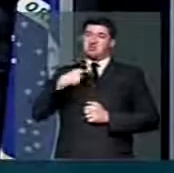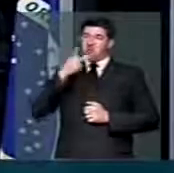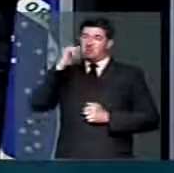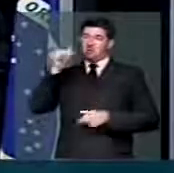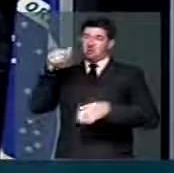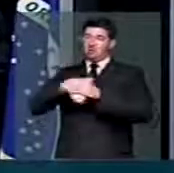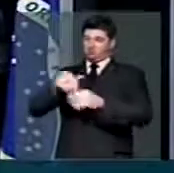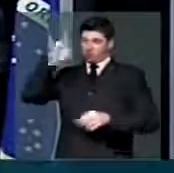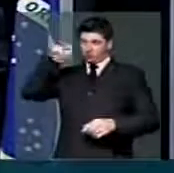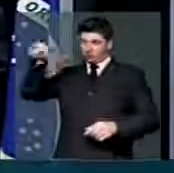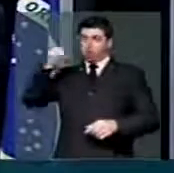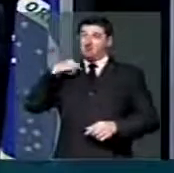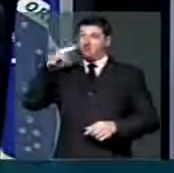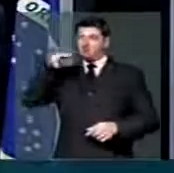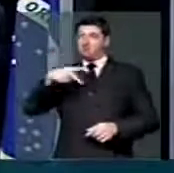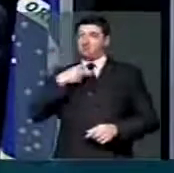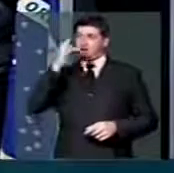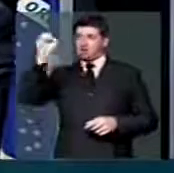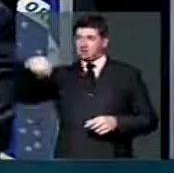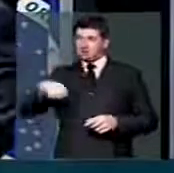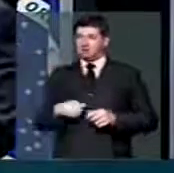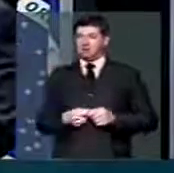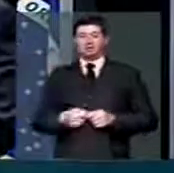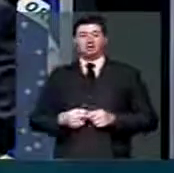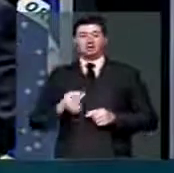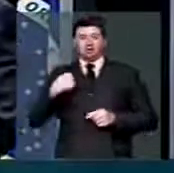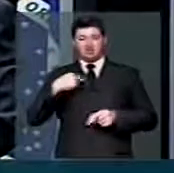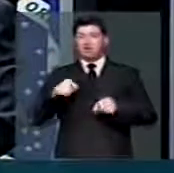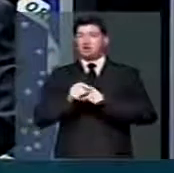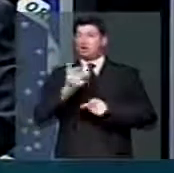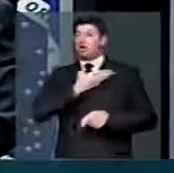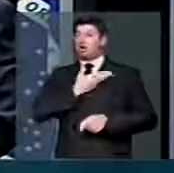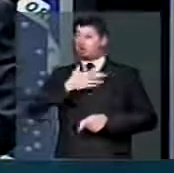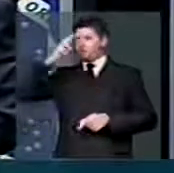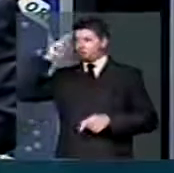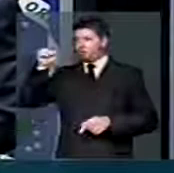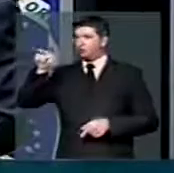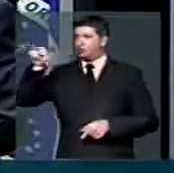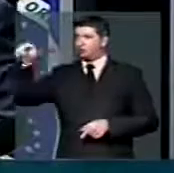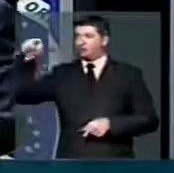pai votando em Vossa Excelência. E tive o prazer de ser camarada de Vossa